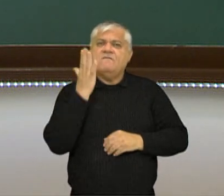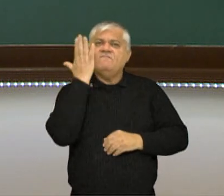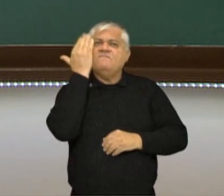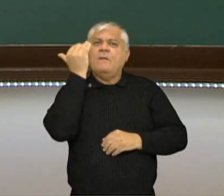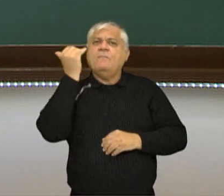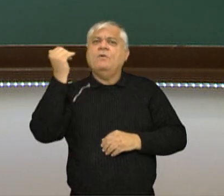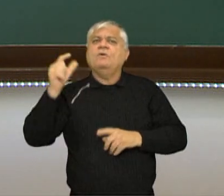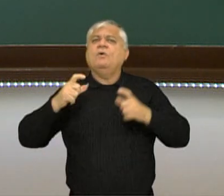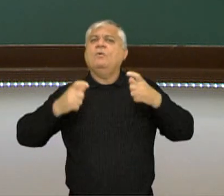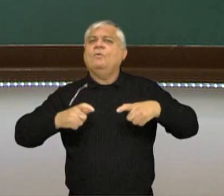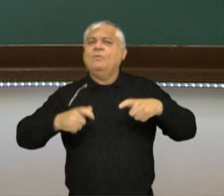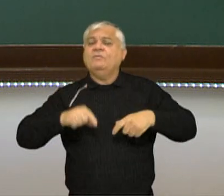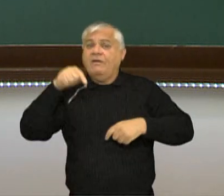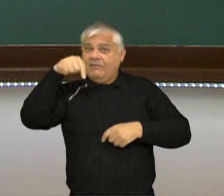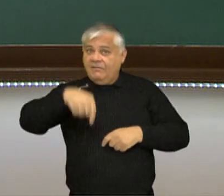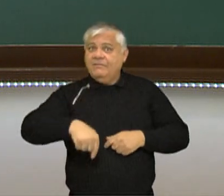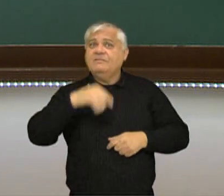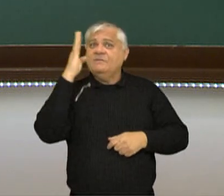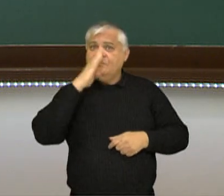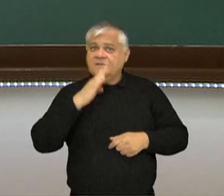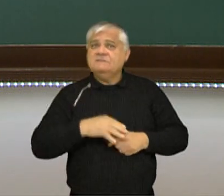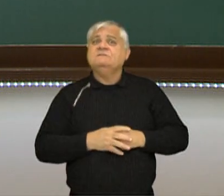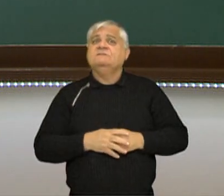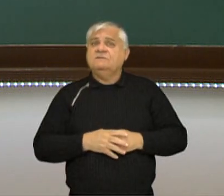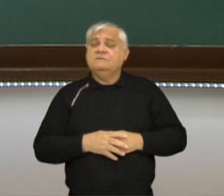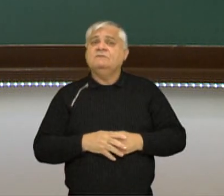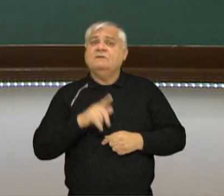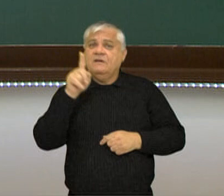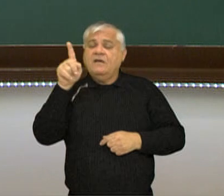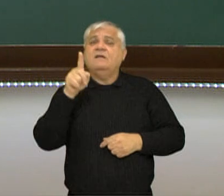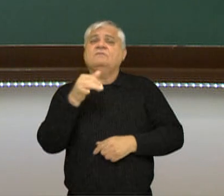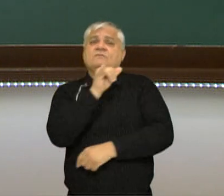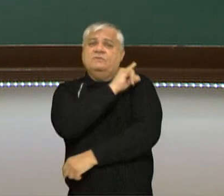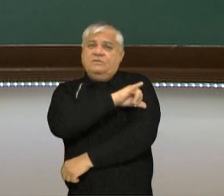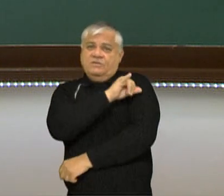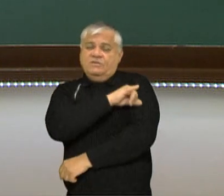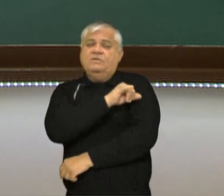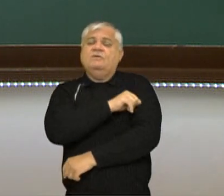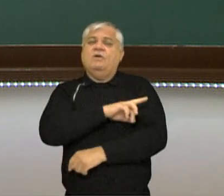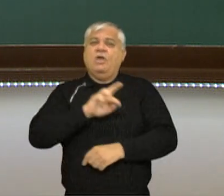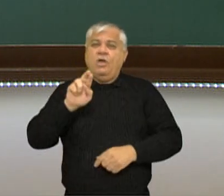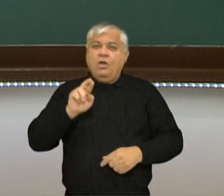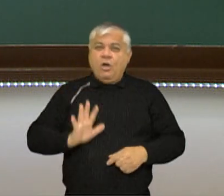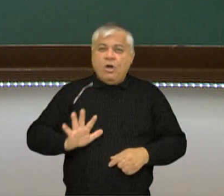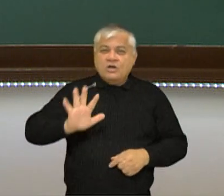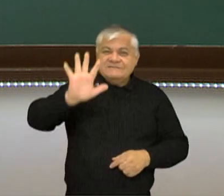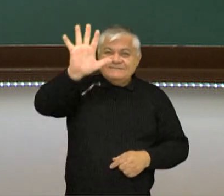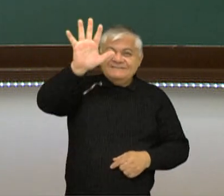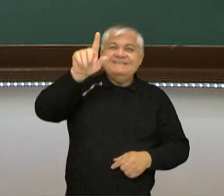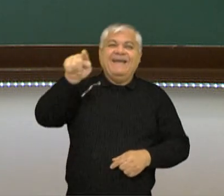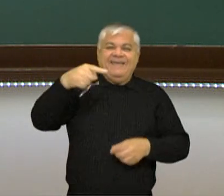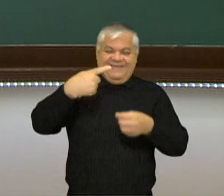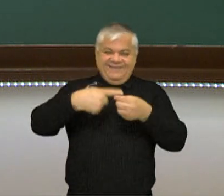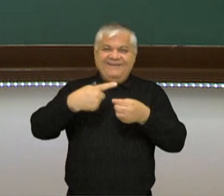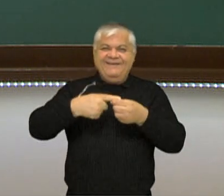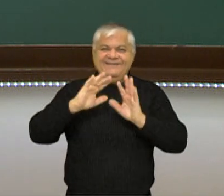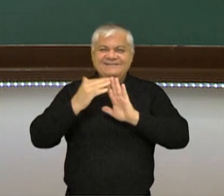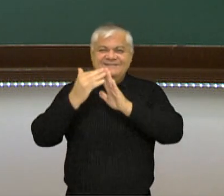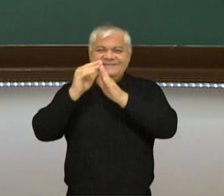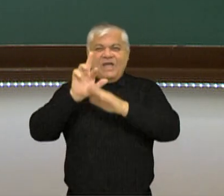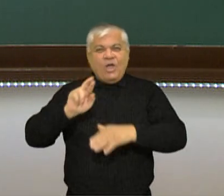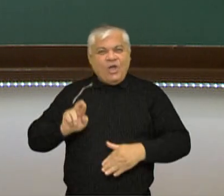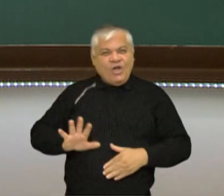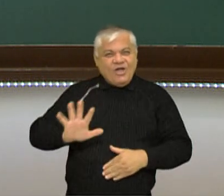famosa, foi realizada aqui no Brasil, na comunidade da Rocinha, com os praticantes